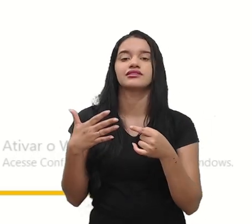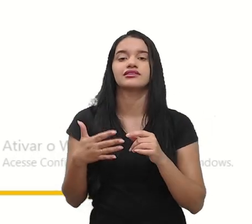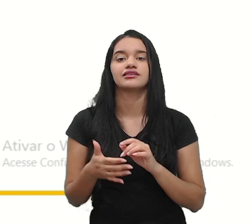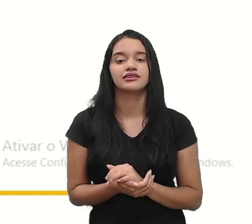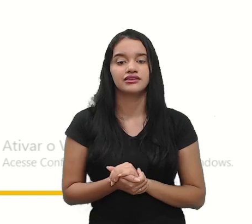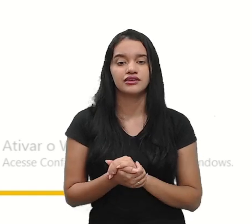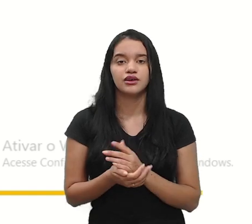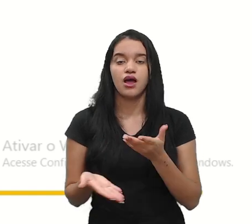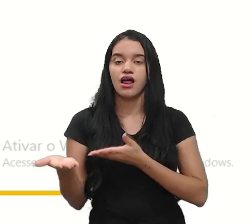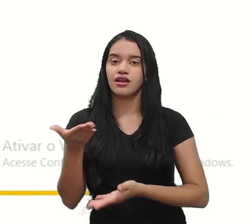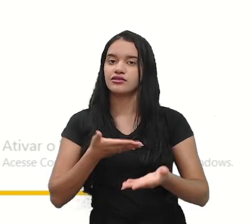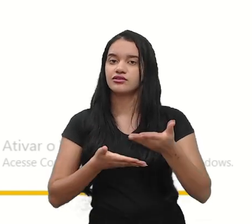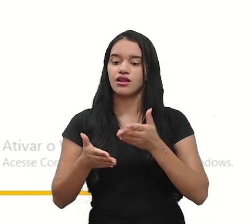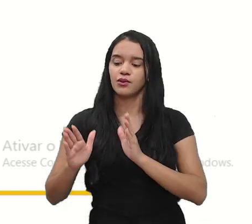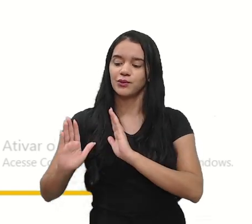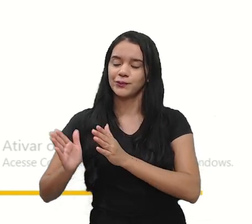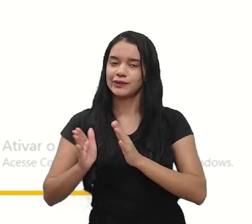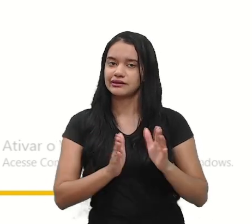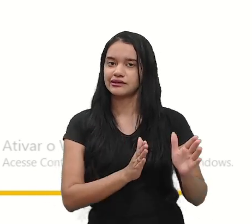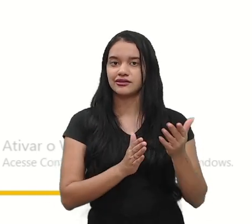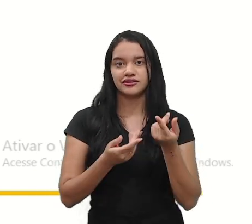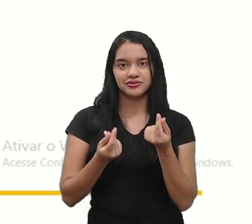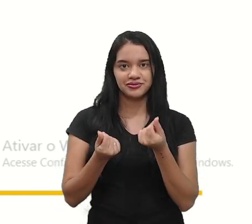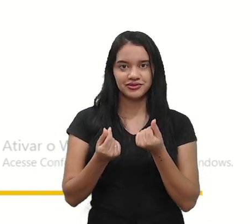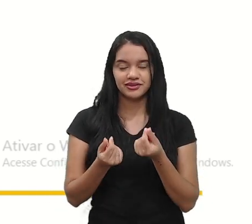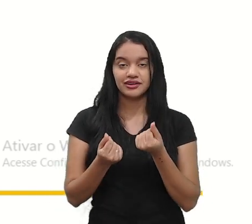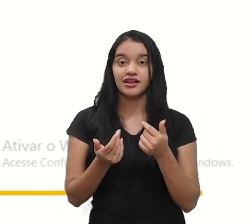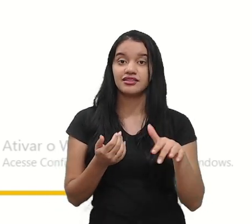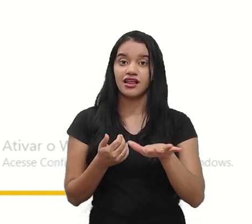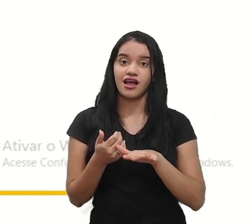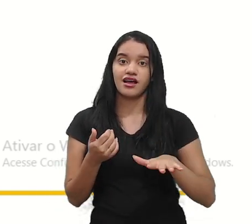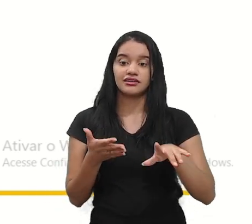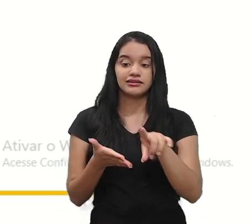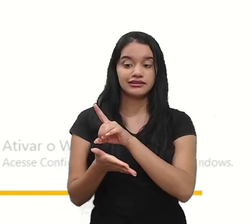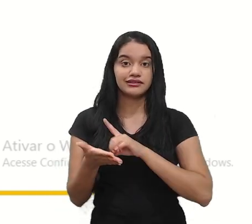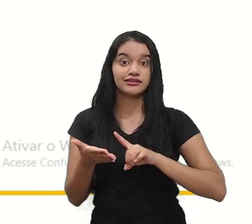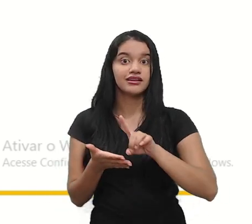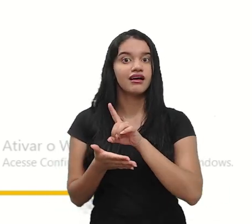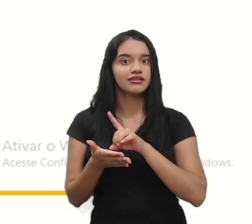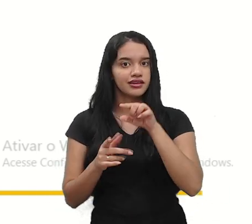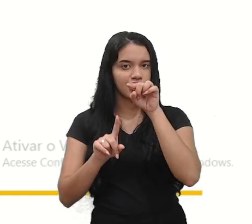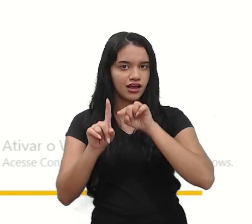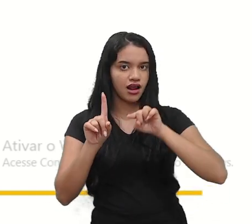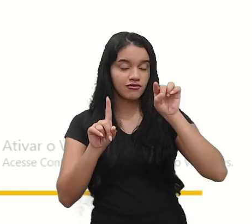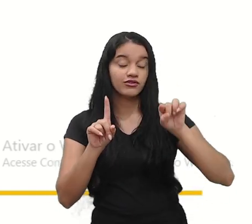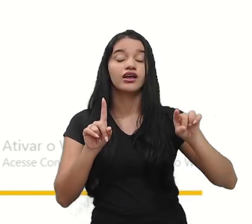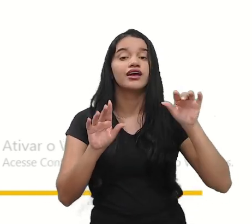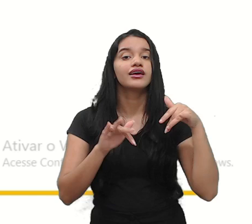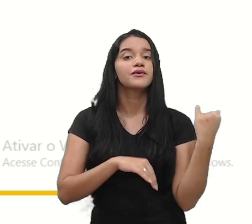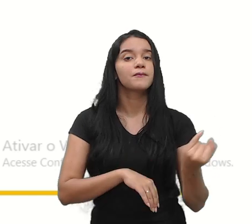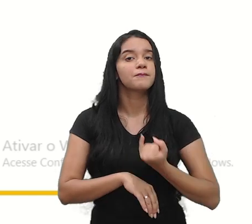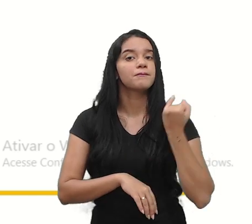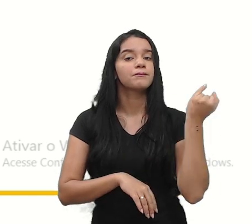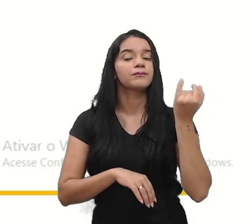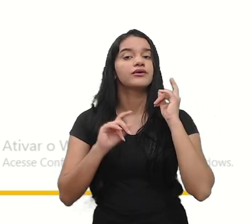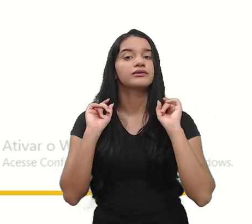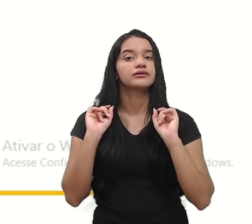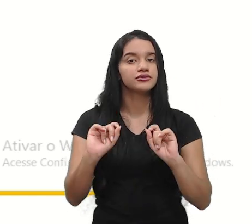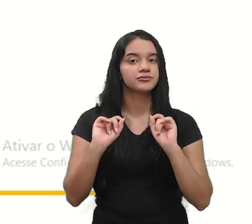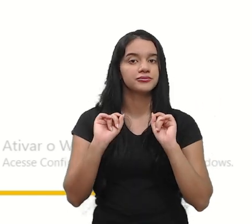relacionados com esse processo de precificação na área do design gráfico? É importante que a gente faça